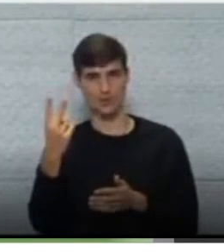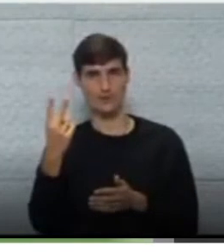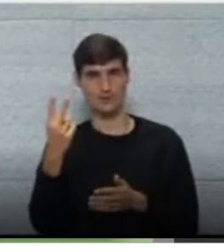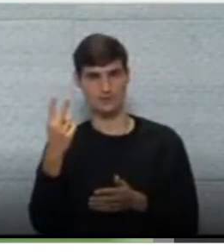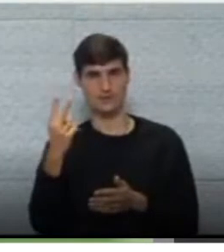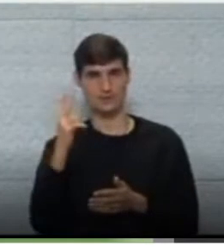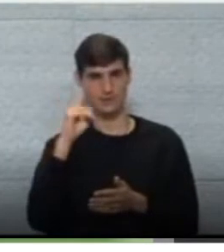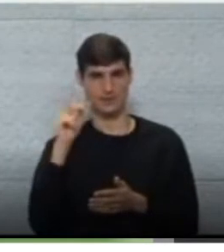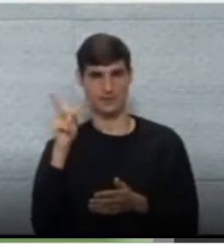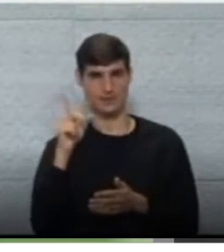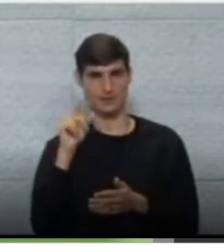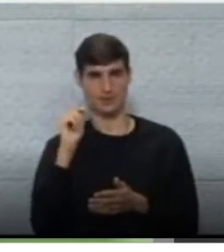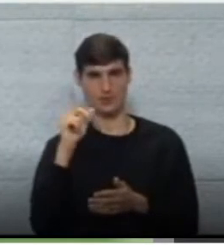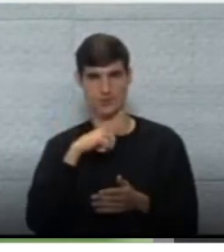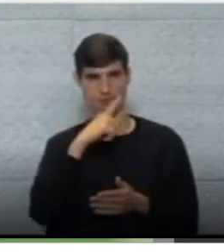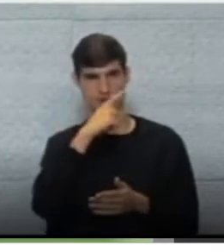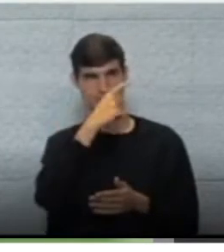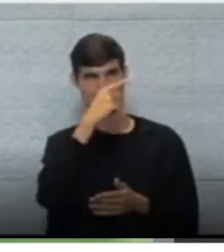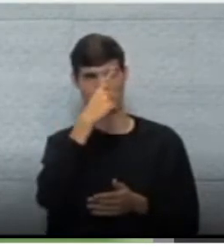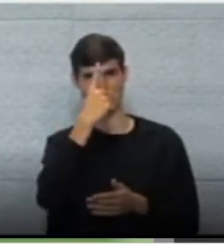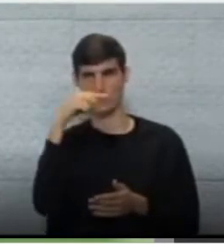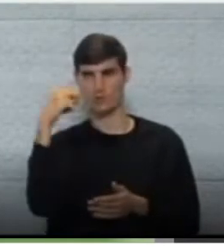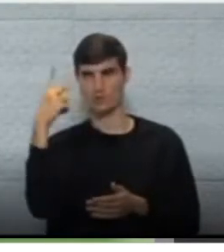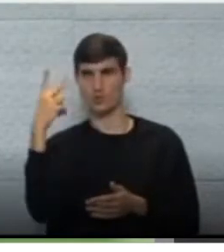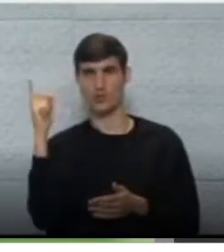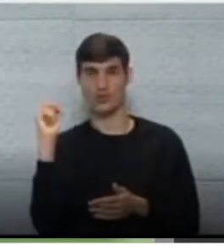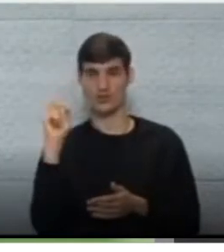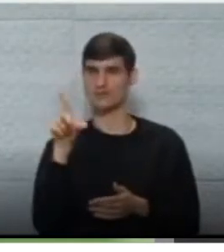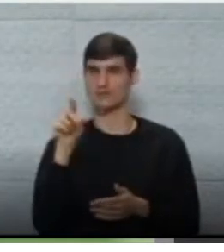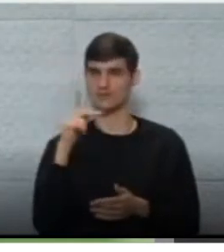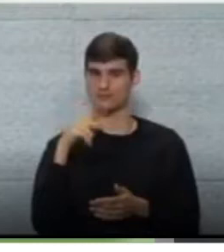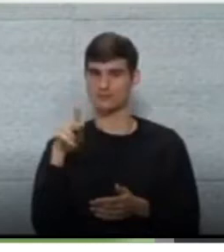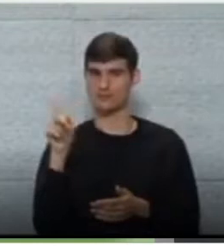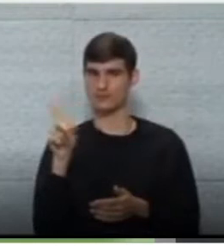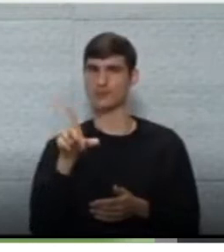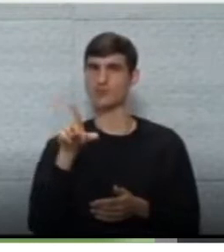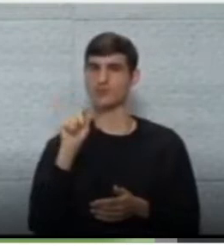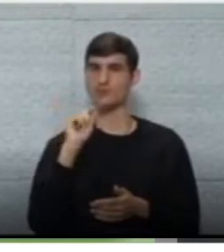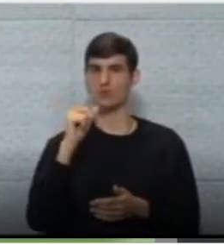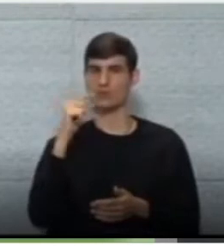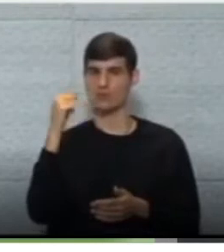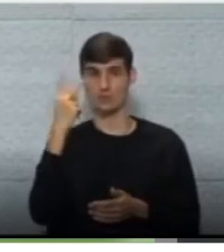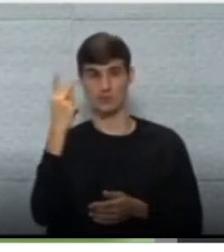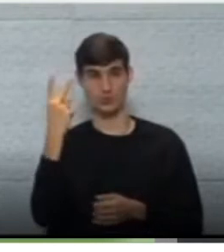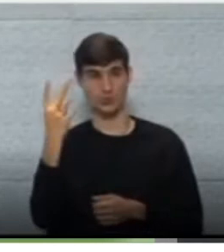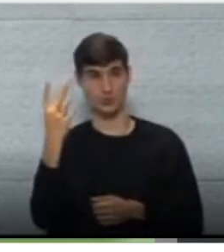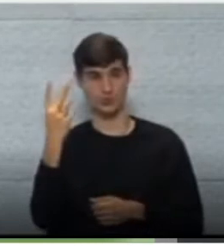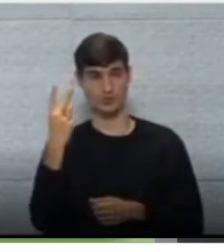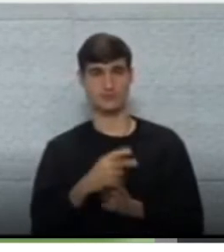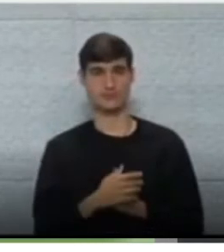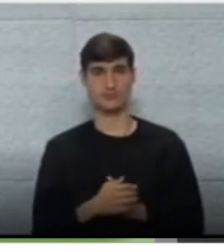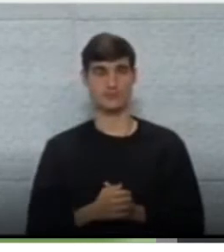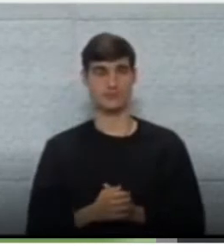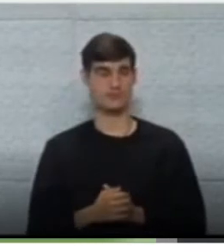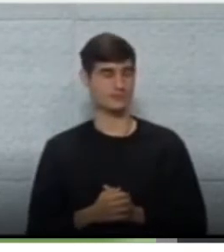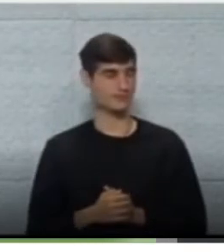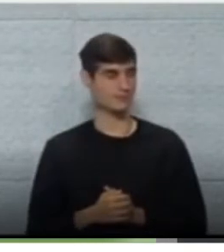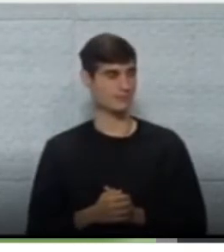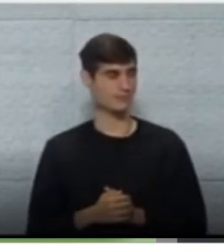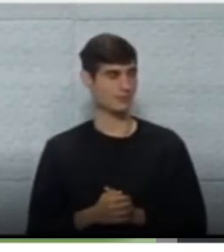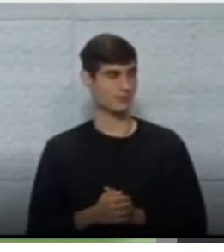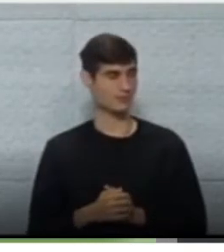essa conta para a gente não ter erro. Então, o fator de diluição que nós utilizamos foi 10 a menos 2. Então, esse 10 a menos 2.